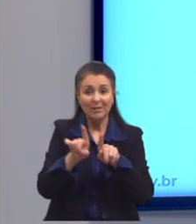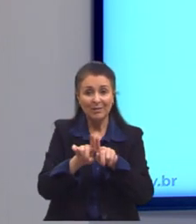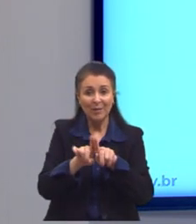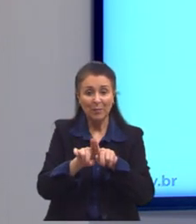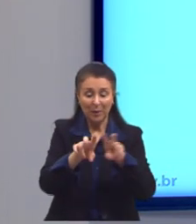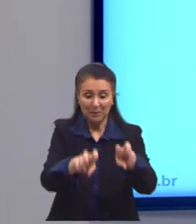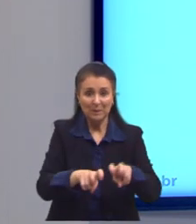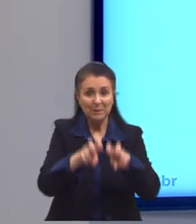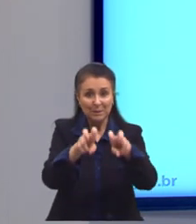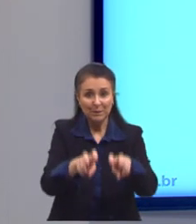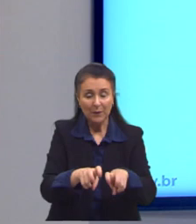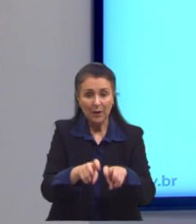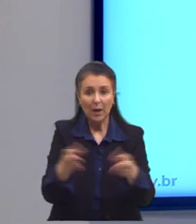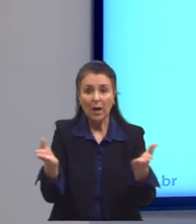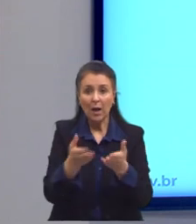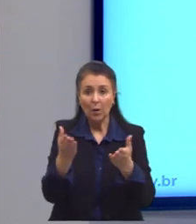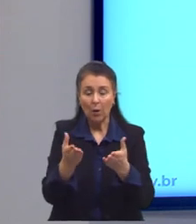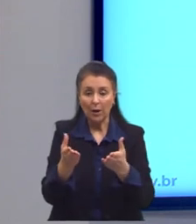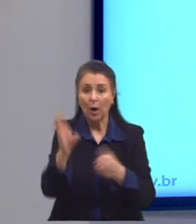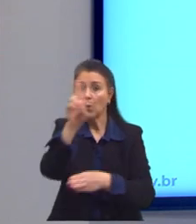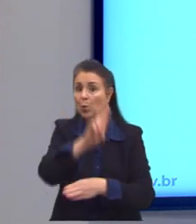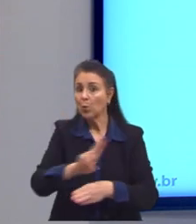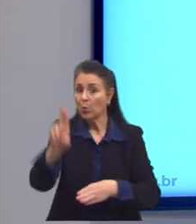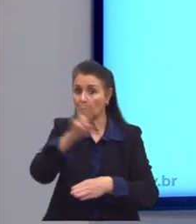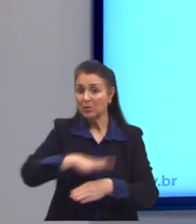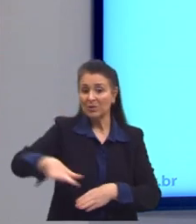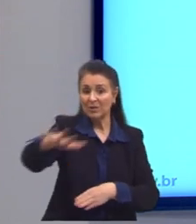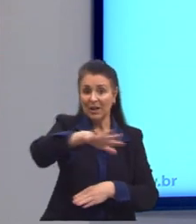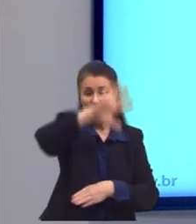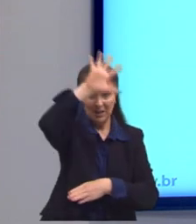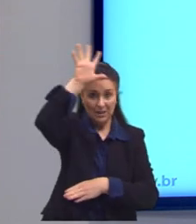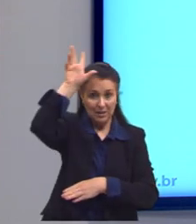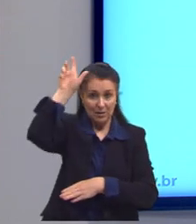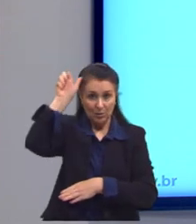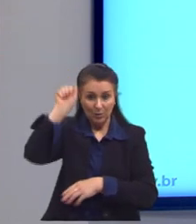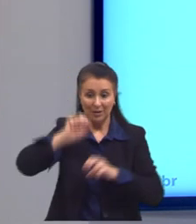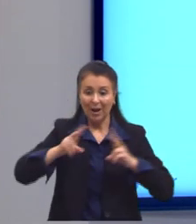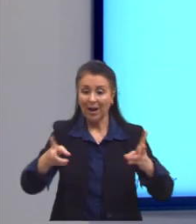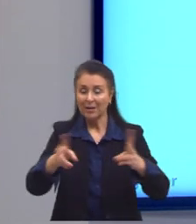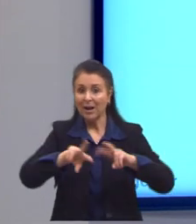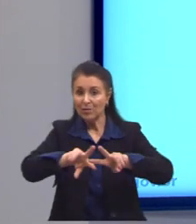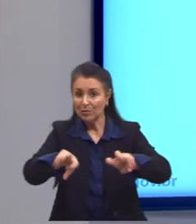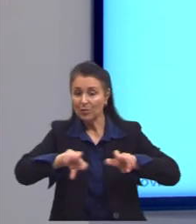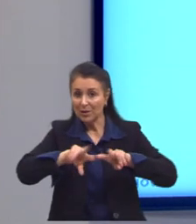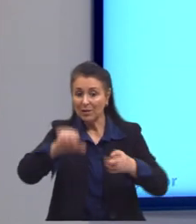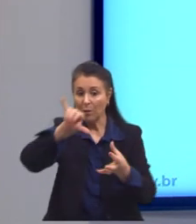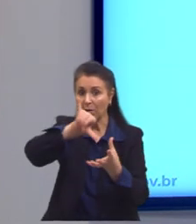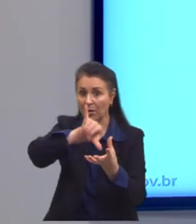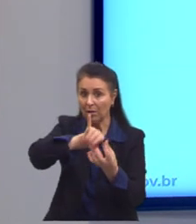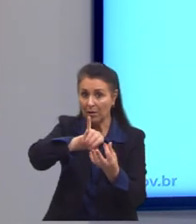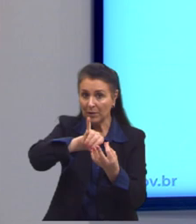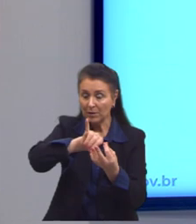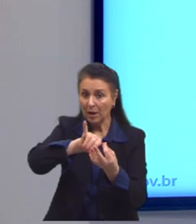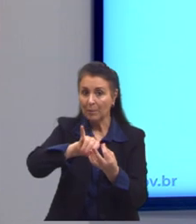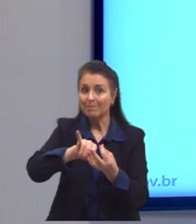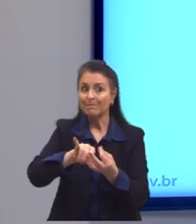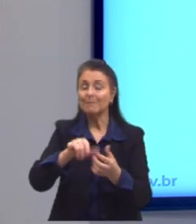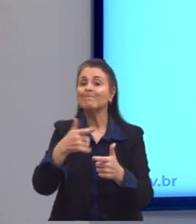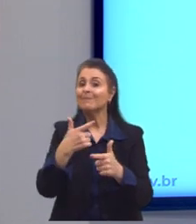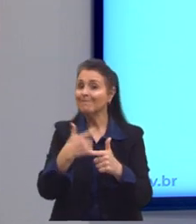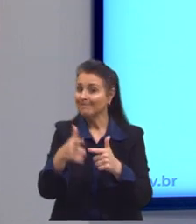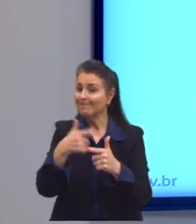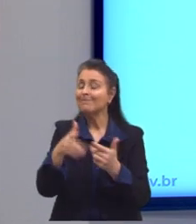incorporação recente das áreas amazônicas a exploração capitalista tem resultado em implicações